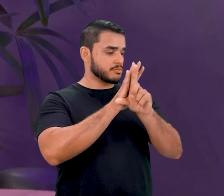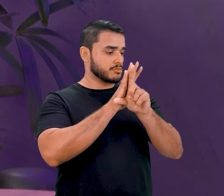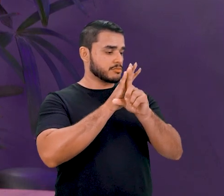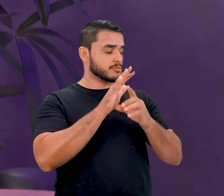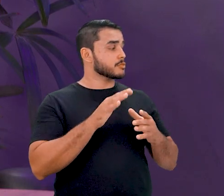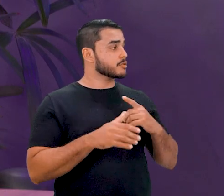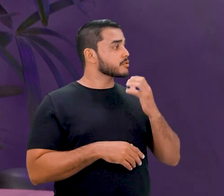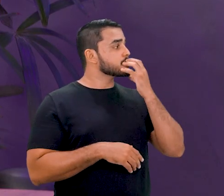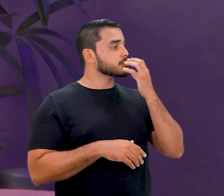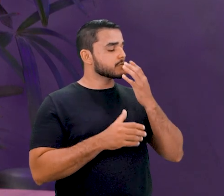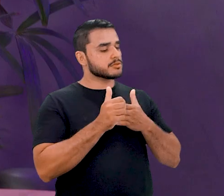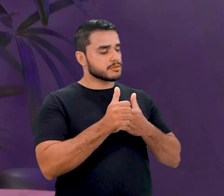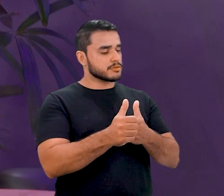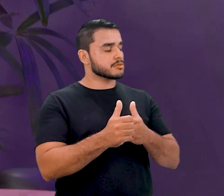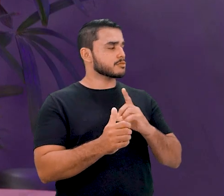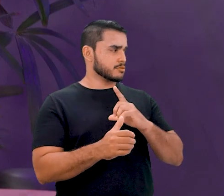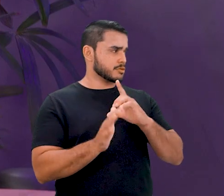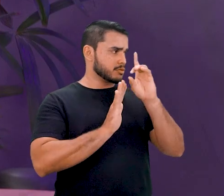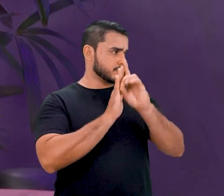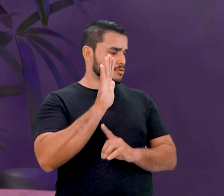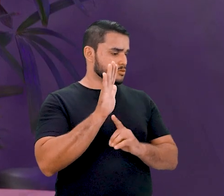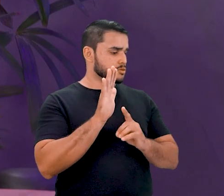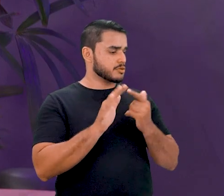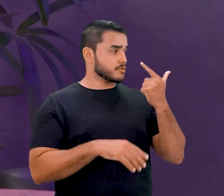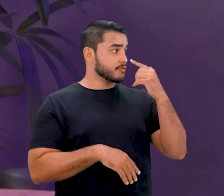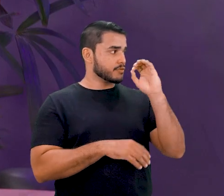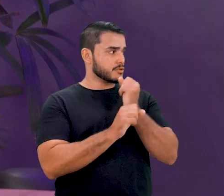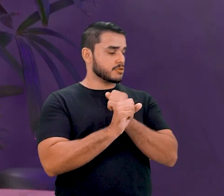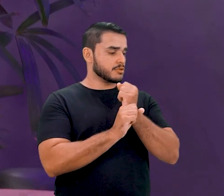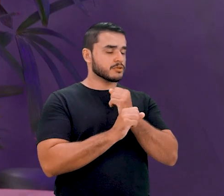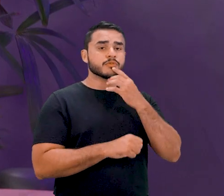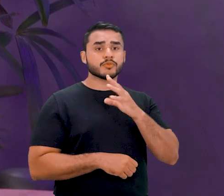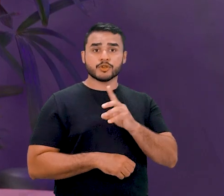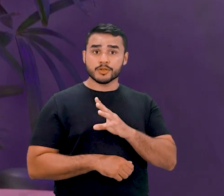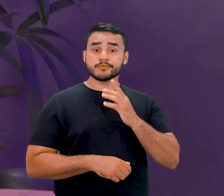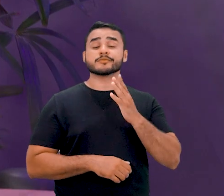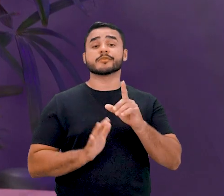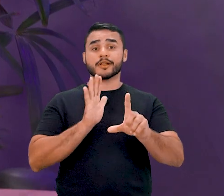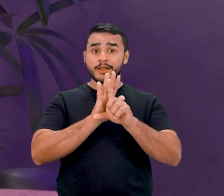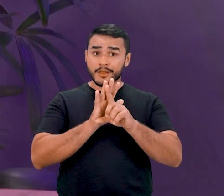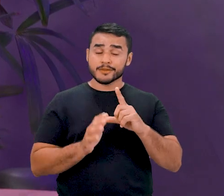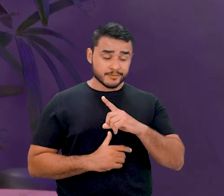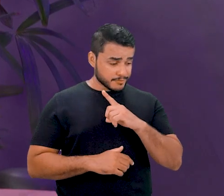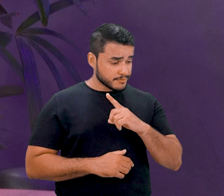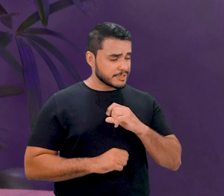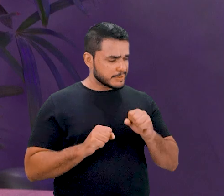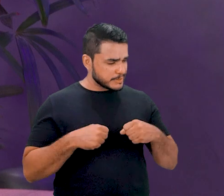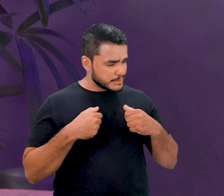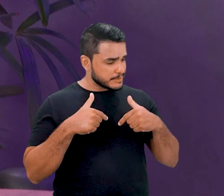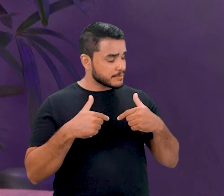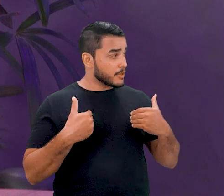do cão-guia, que já tem 20 anos aí em vigor, que muita gente não sabe, mas o nosso maior sofrimento